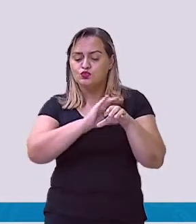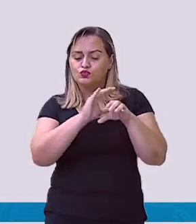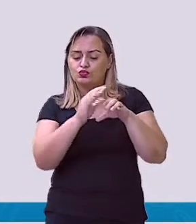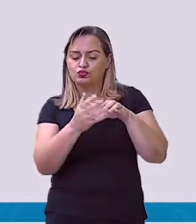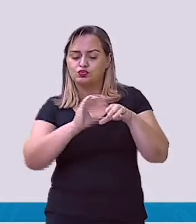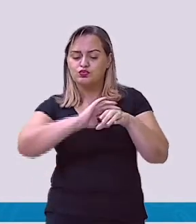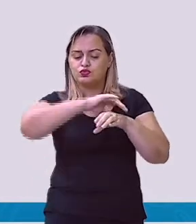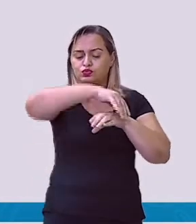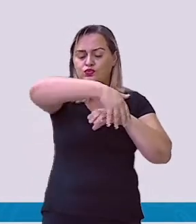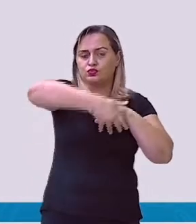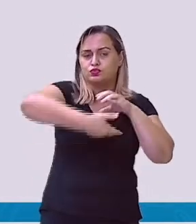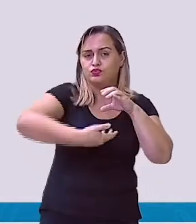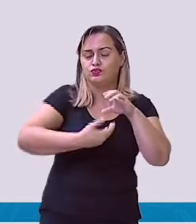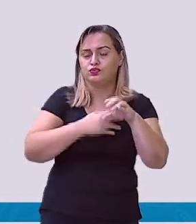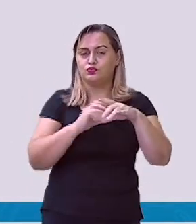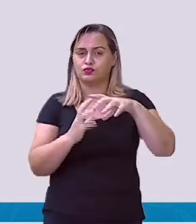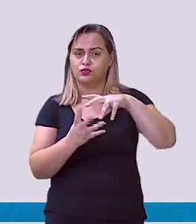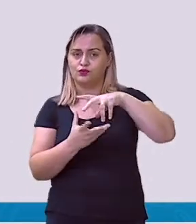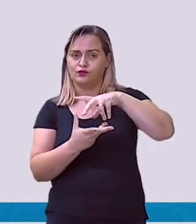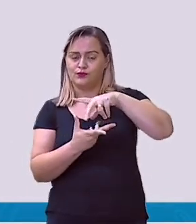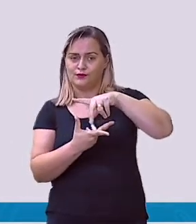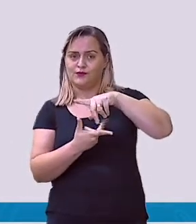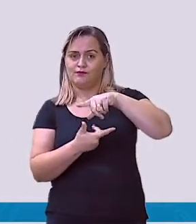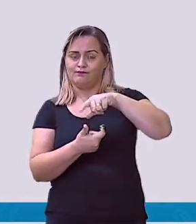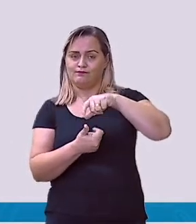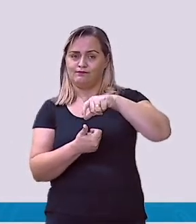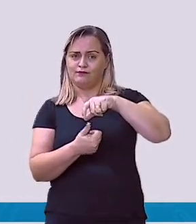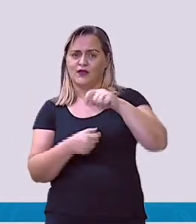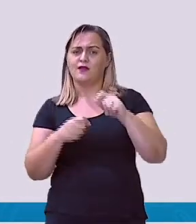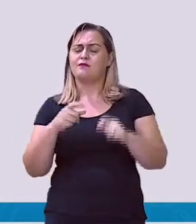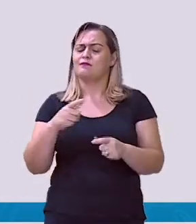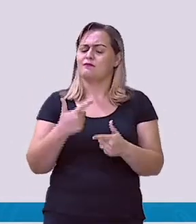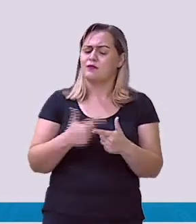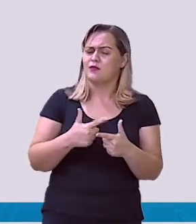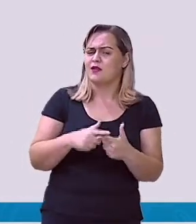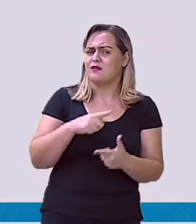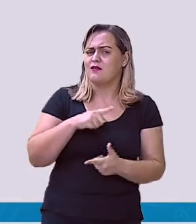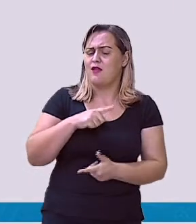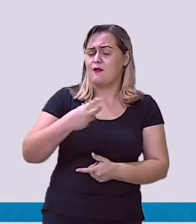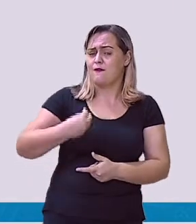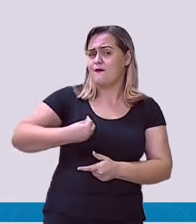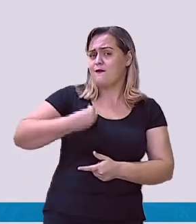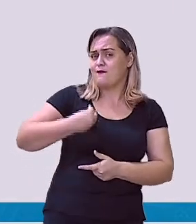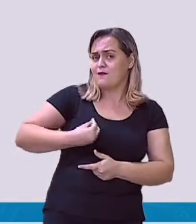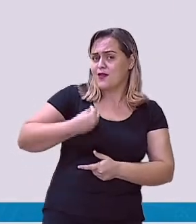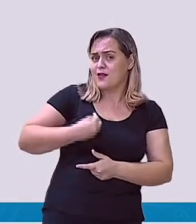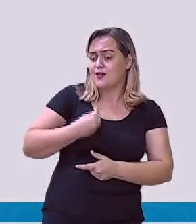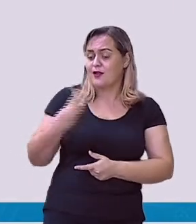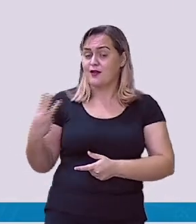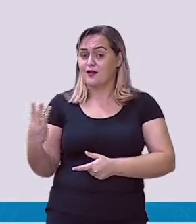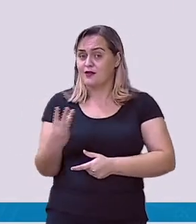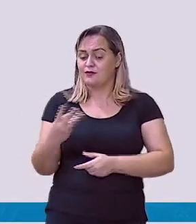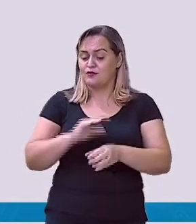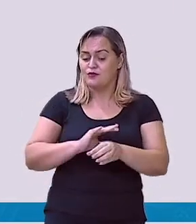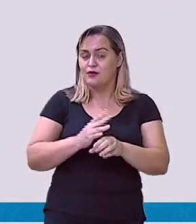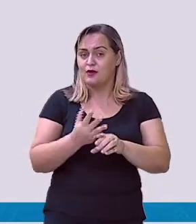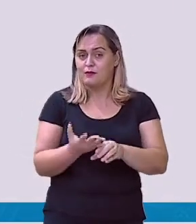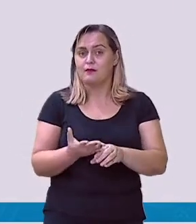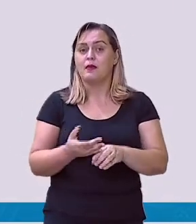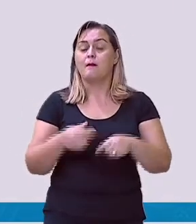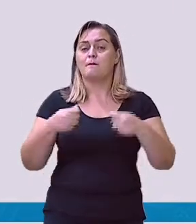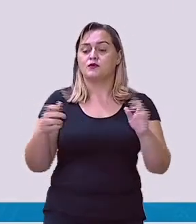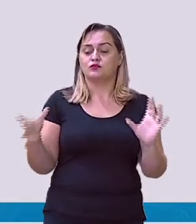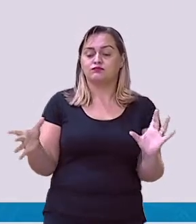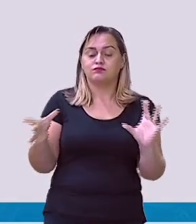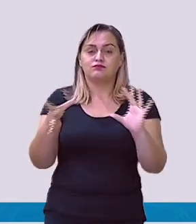esse ambiente vivo, elas se juntam e